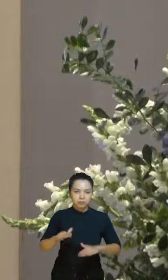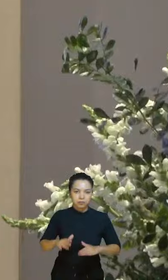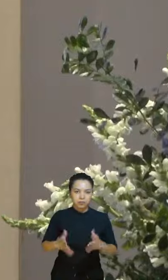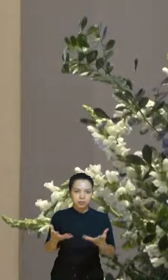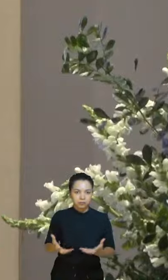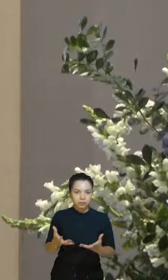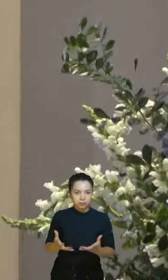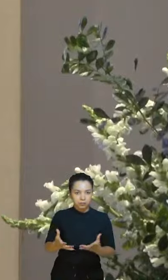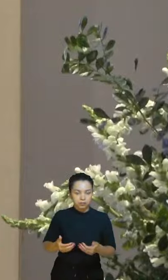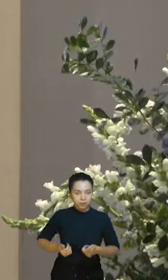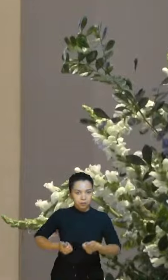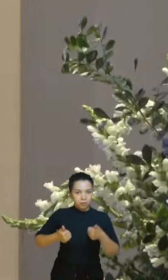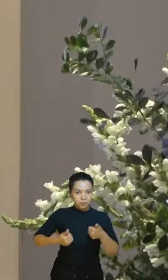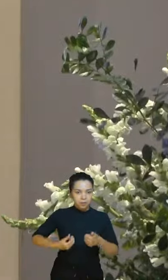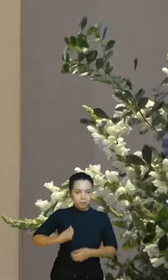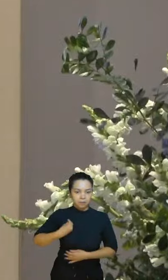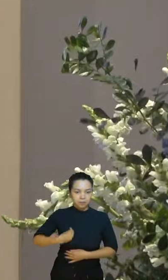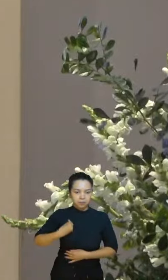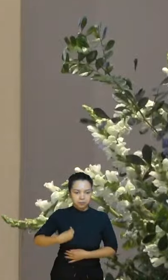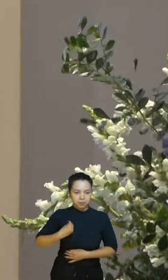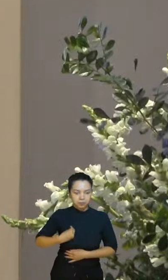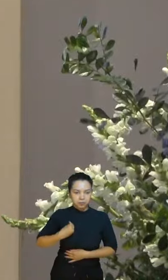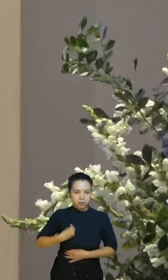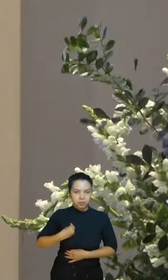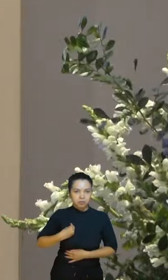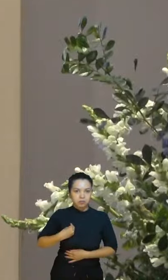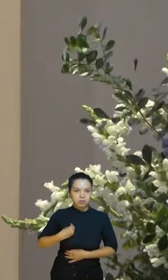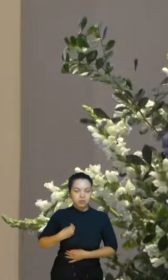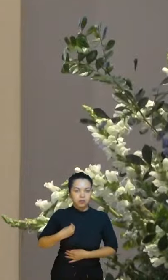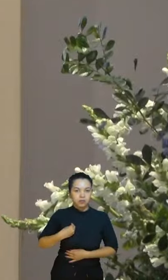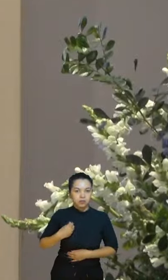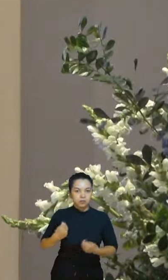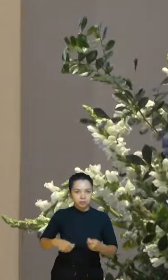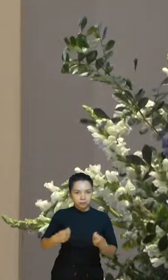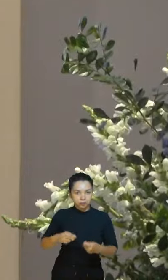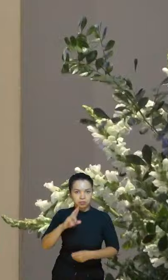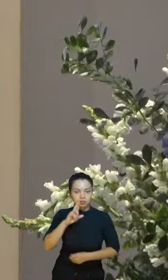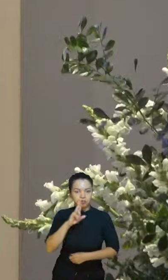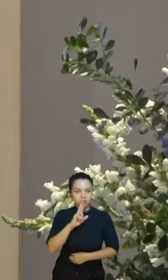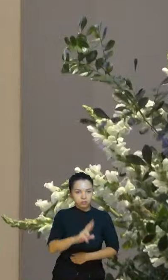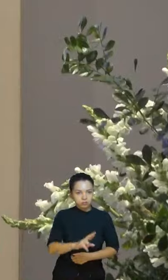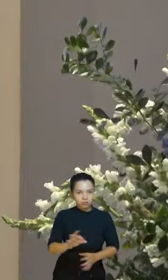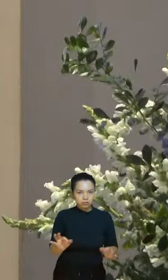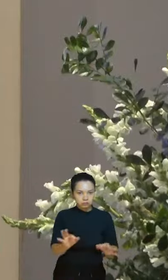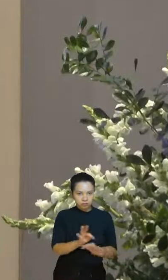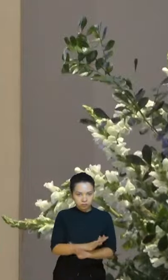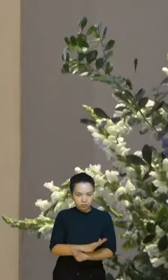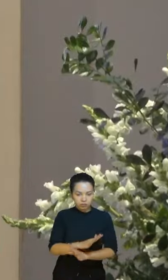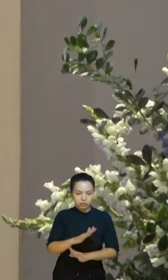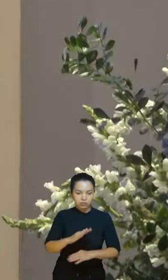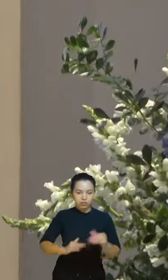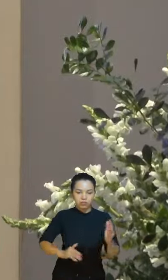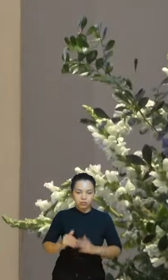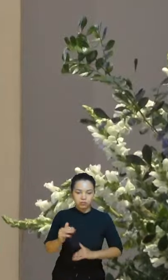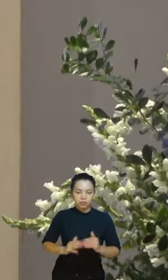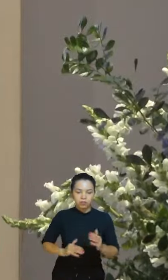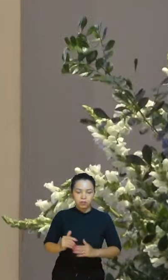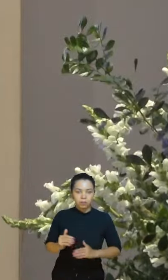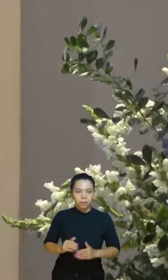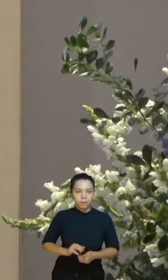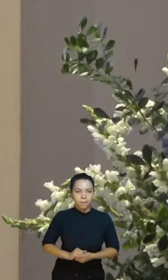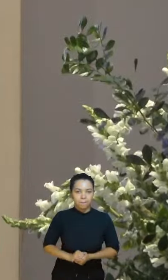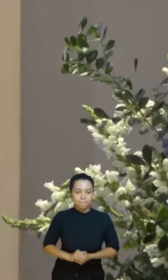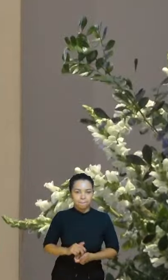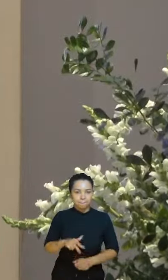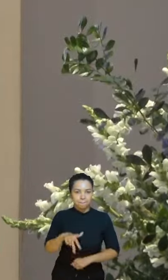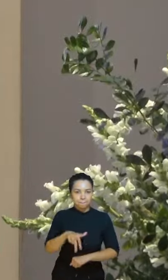o bem da vida e que tem que merecer uma resposta pronta e eficaz tendo presente a sábia